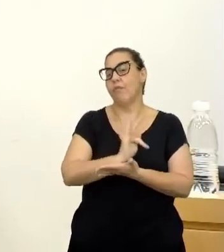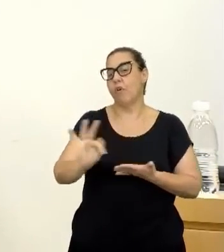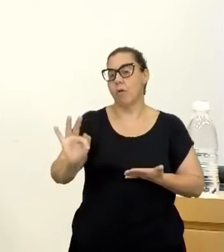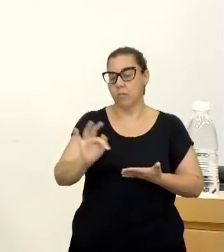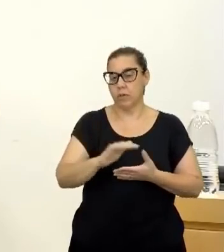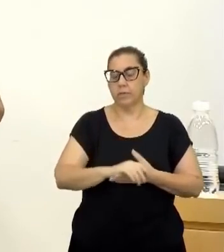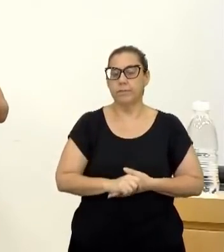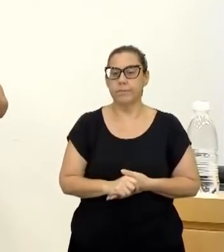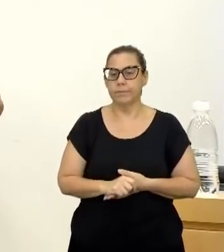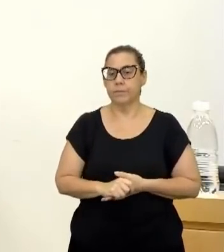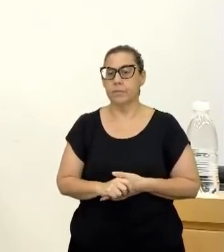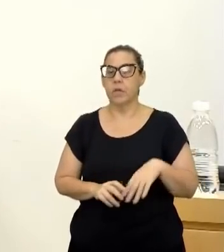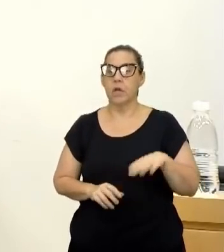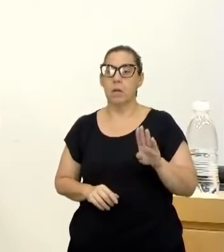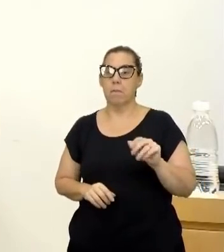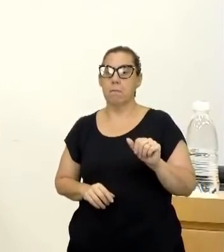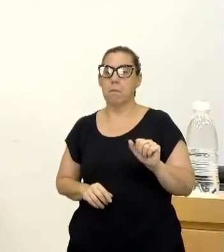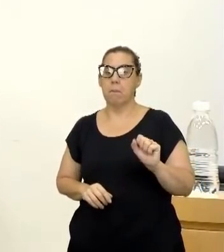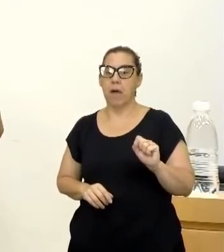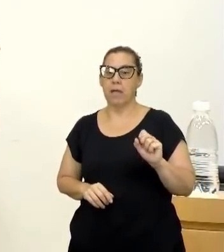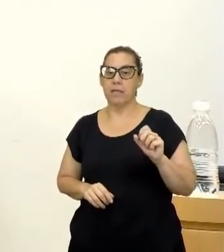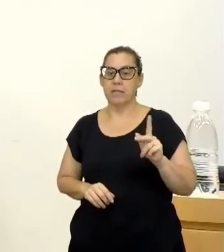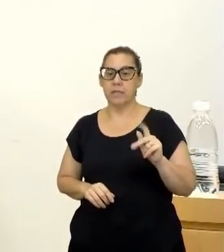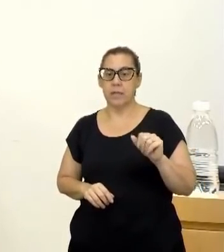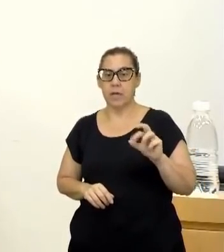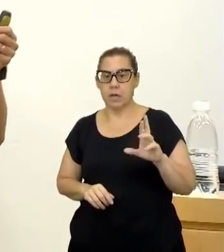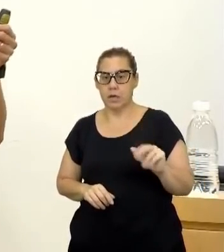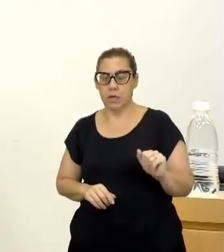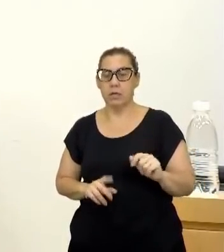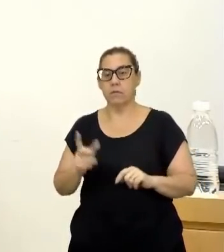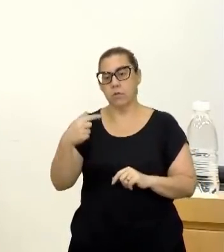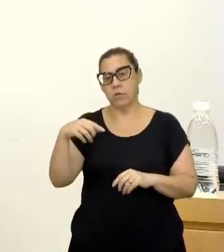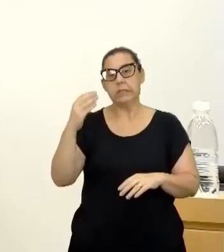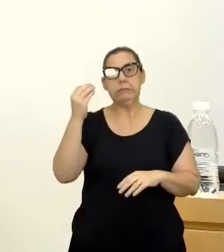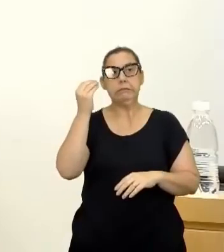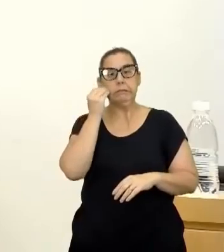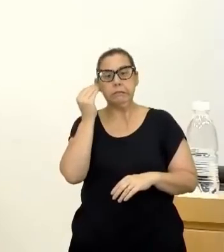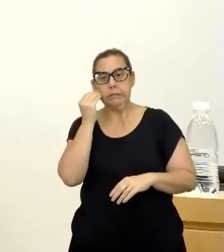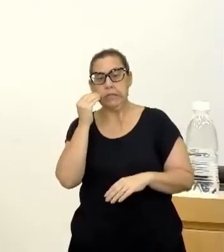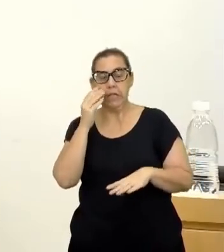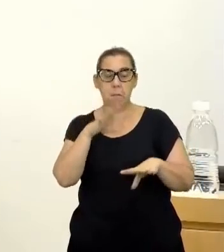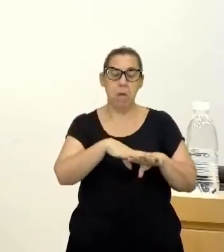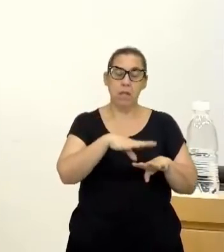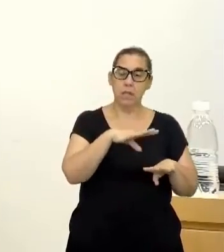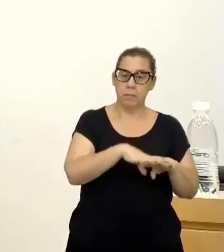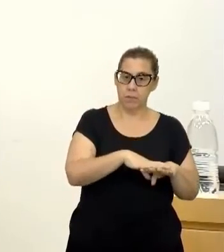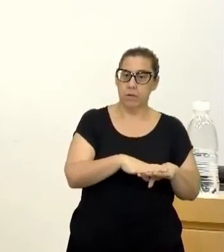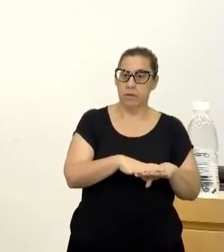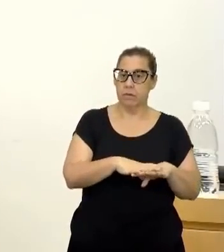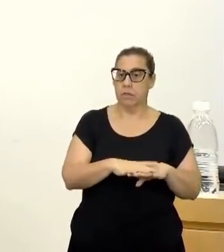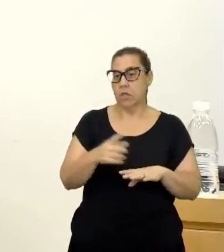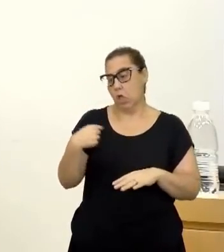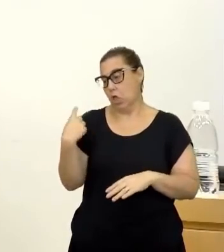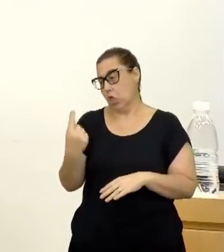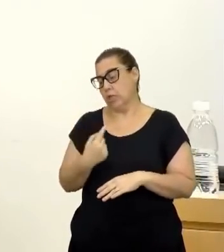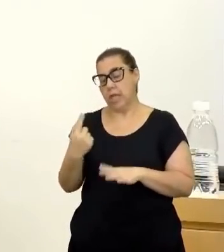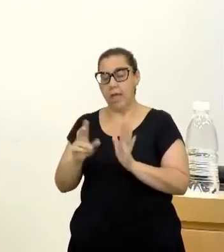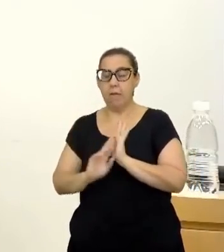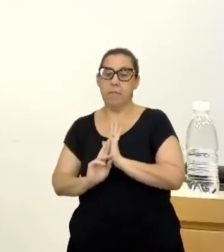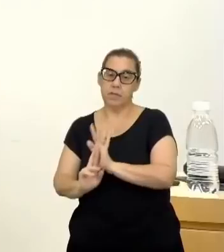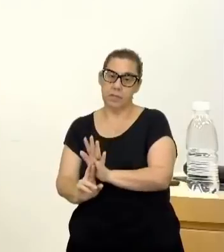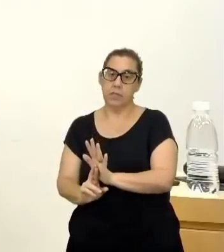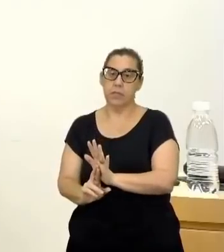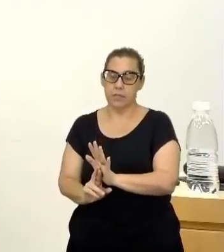funcional, é tudo, mas ela não induz a gente ao pensamento. E cada vez mais a gente tem que aproximar a matemática da nossa